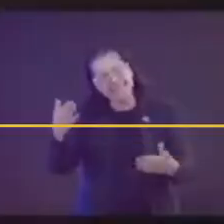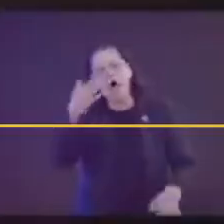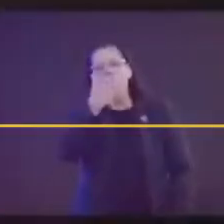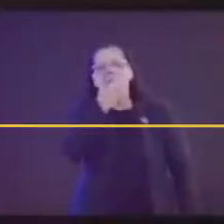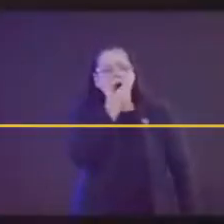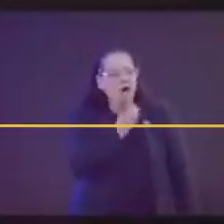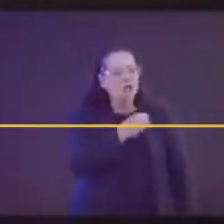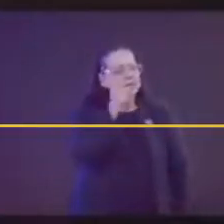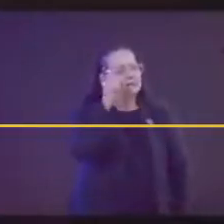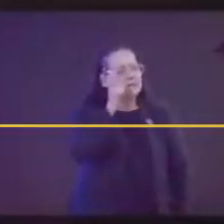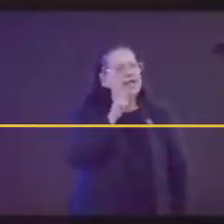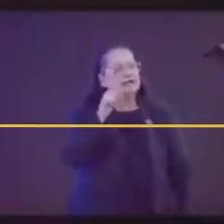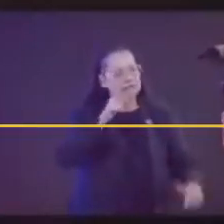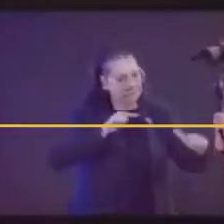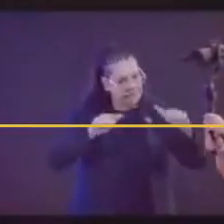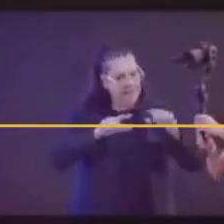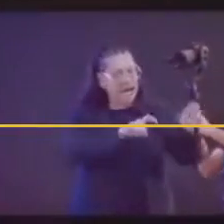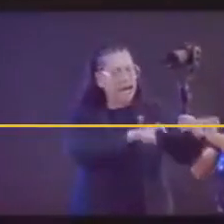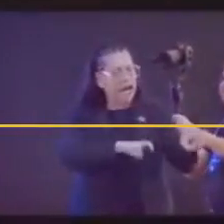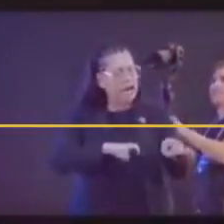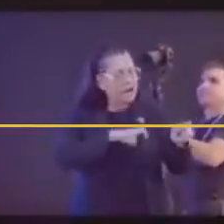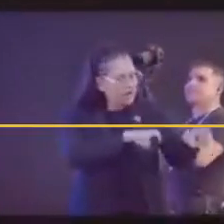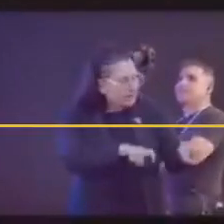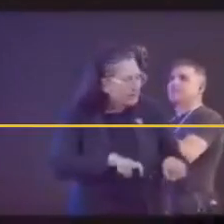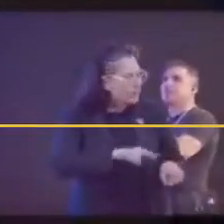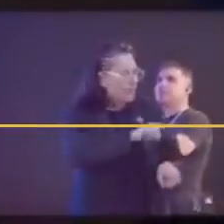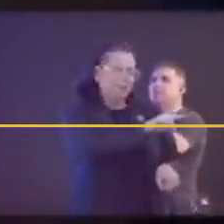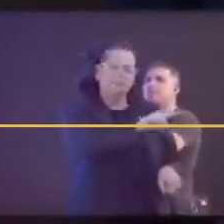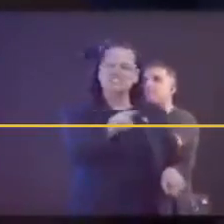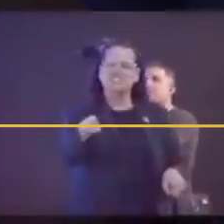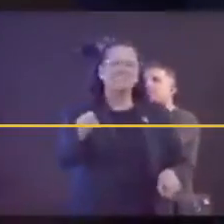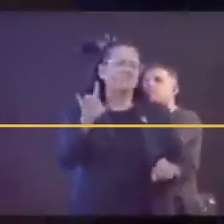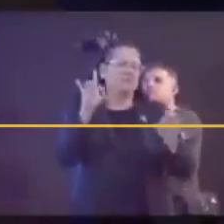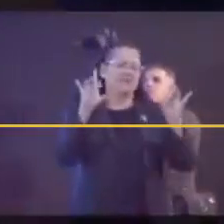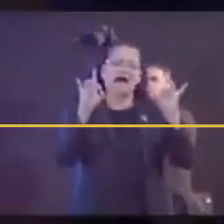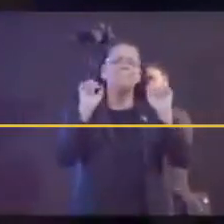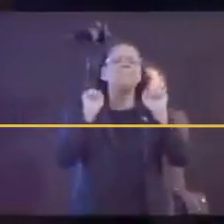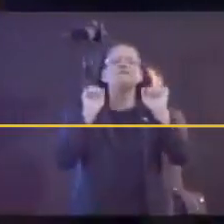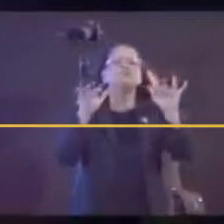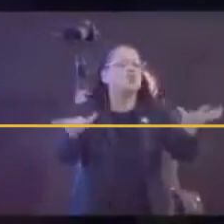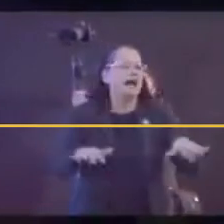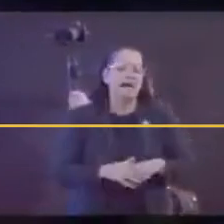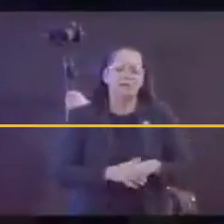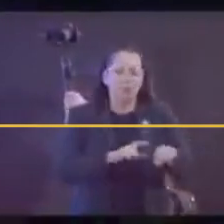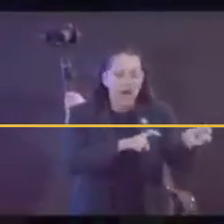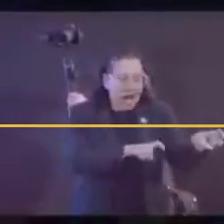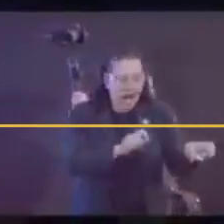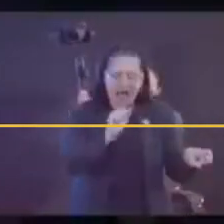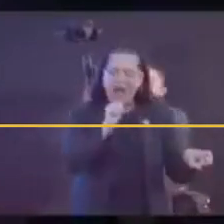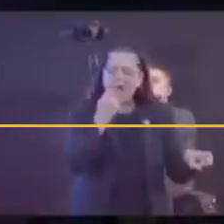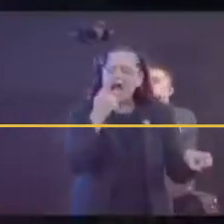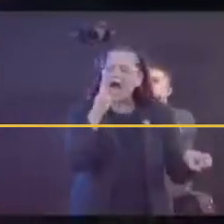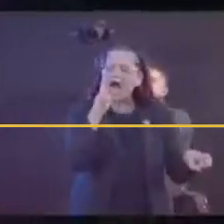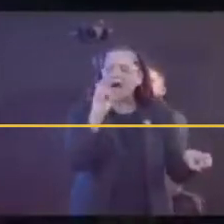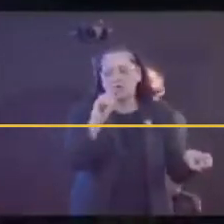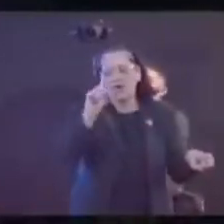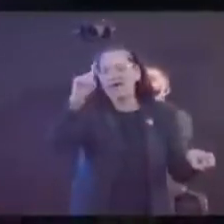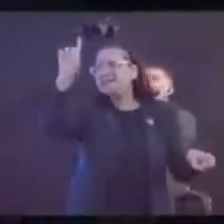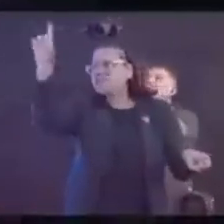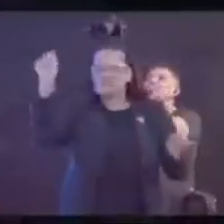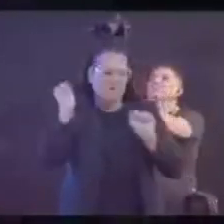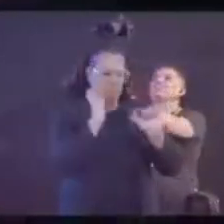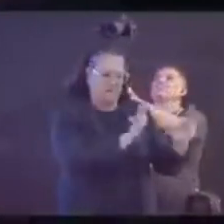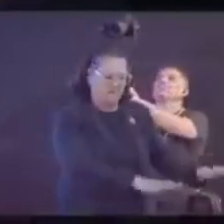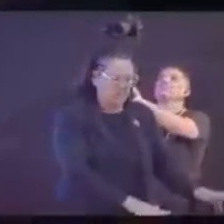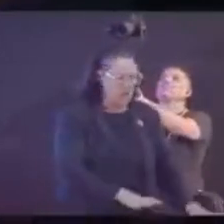Brasil. Michele Bolsonaro rebateu críticas feitas ao agronegócio, dizendo que o agro não é fascista. O agro não